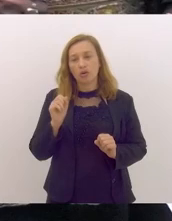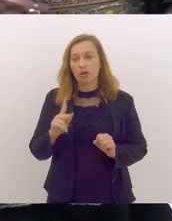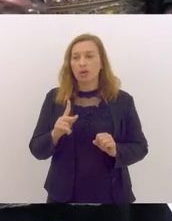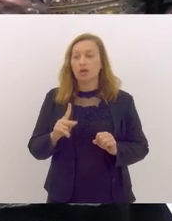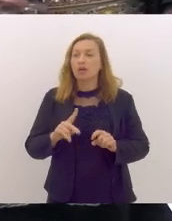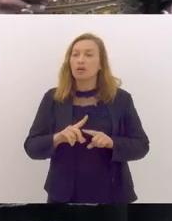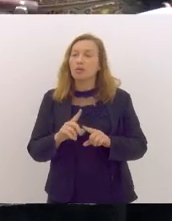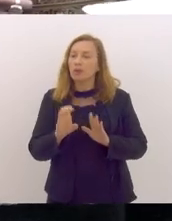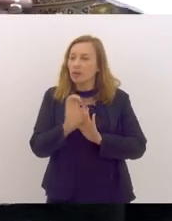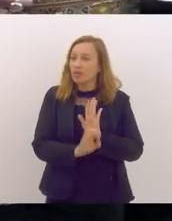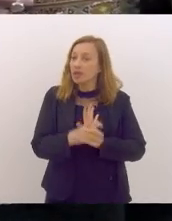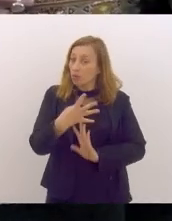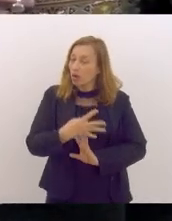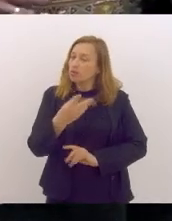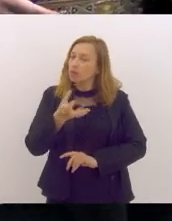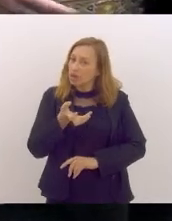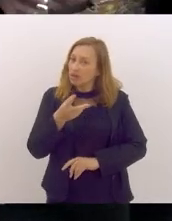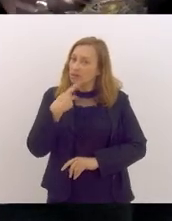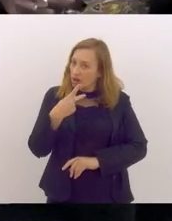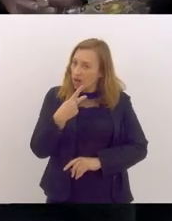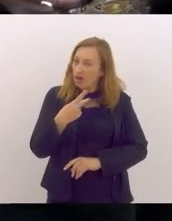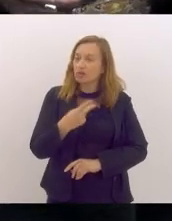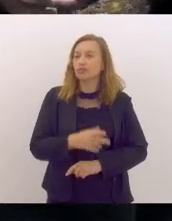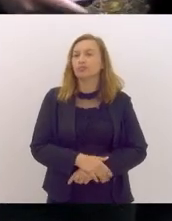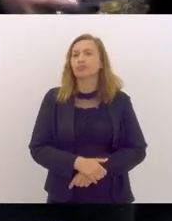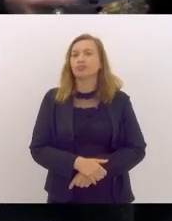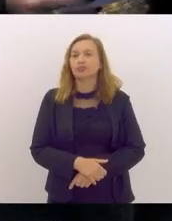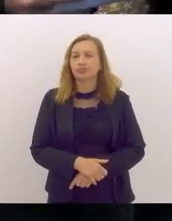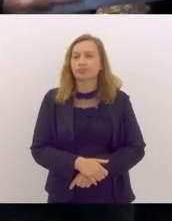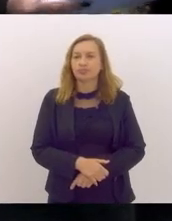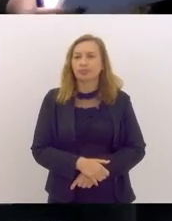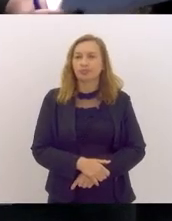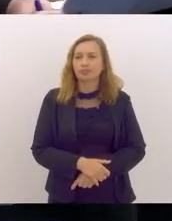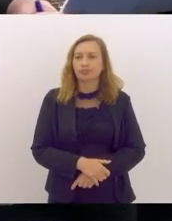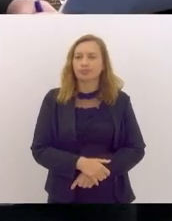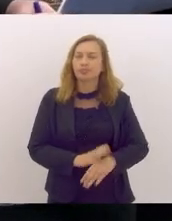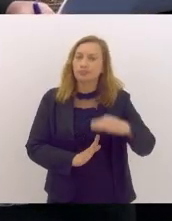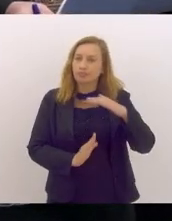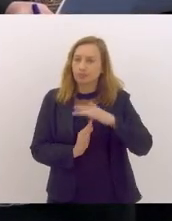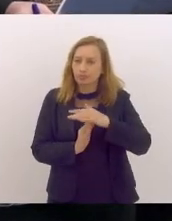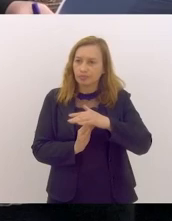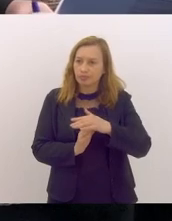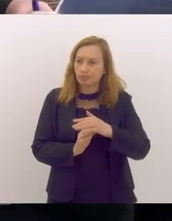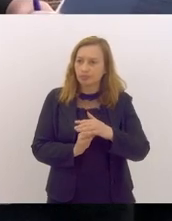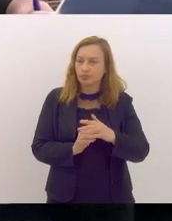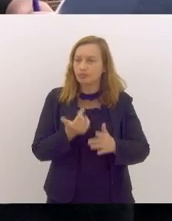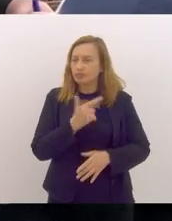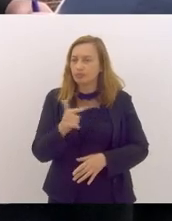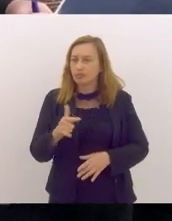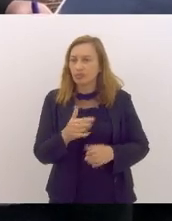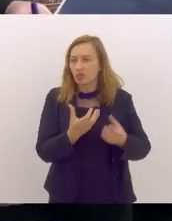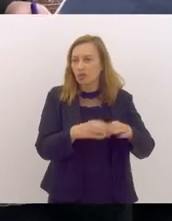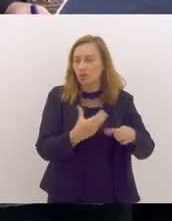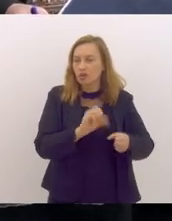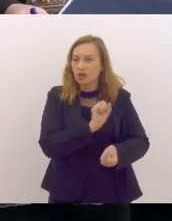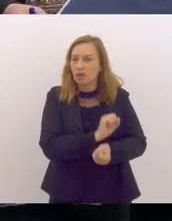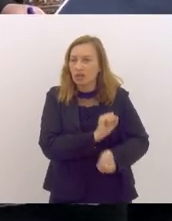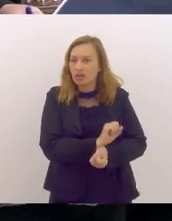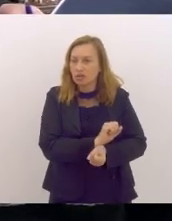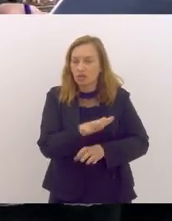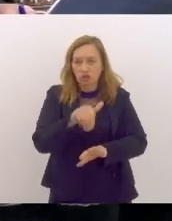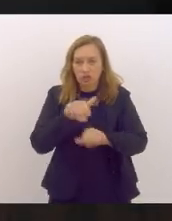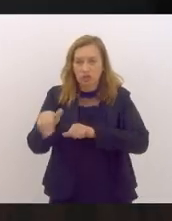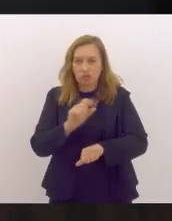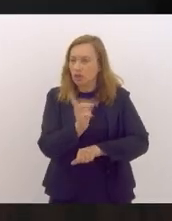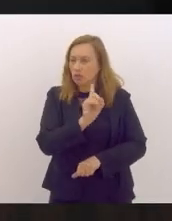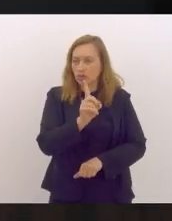a emenda 4, eu quero repetir. A ponderação que foi feita foi a seguinte: se vai limitar ao fato de não ter concursado aguardando convocação. Não, não, eles